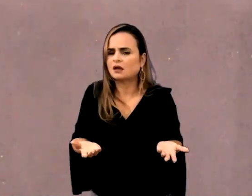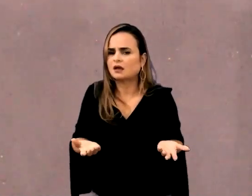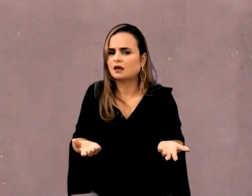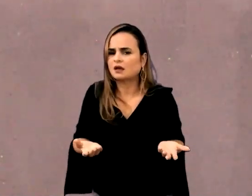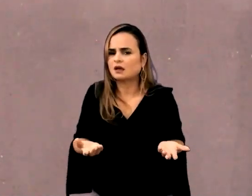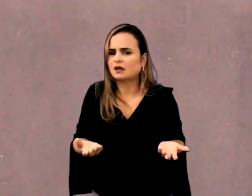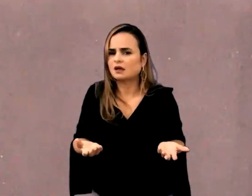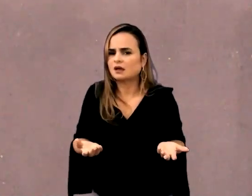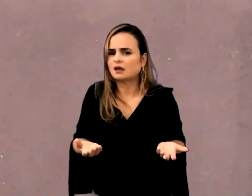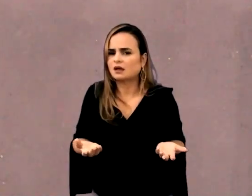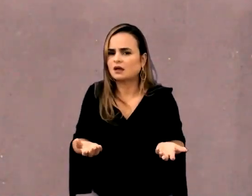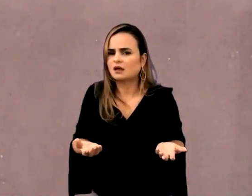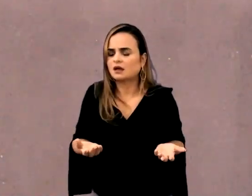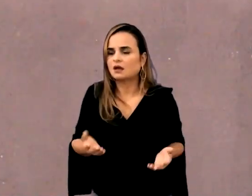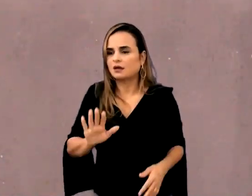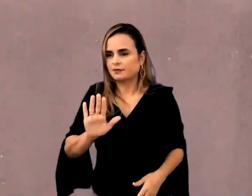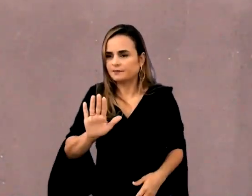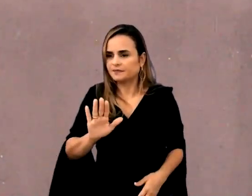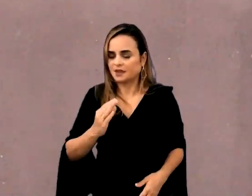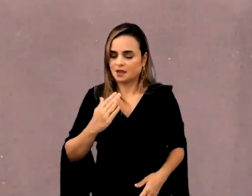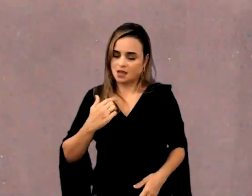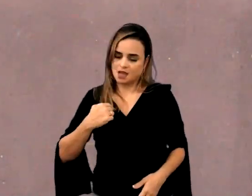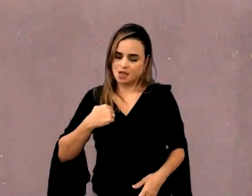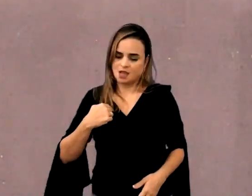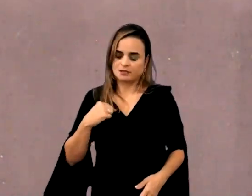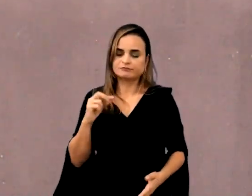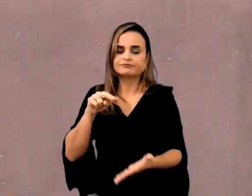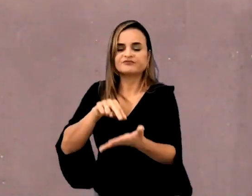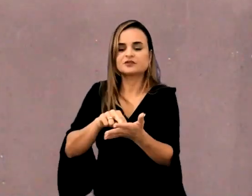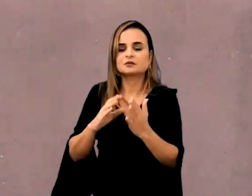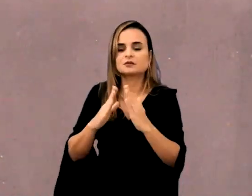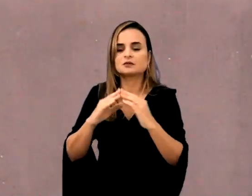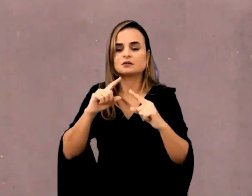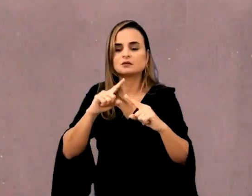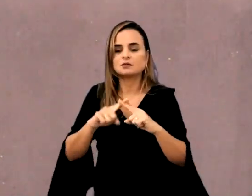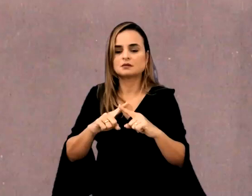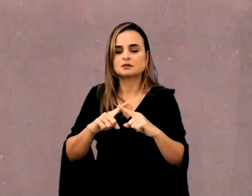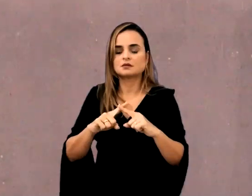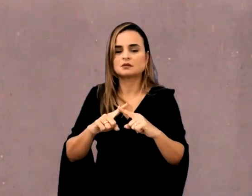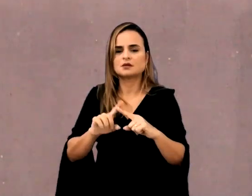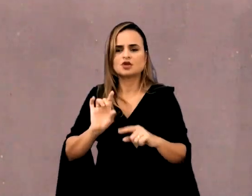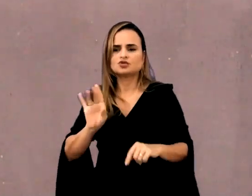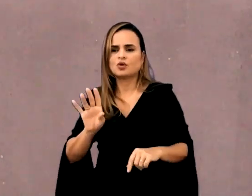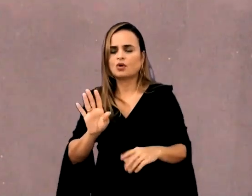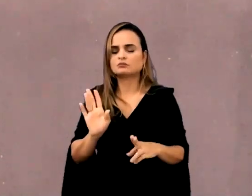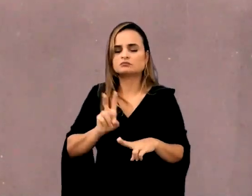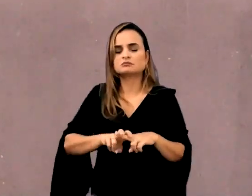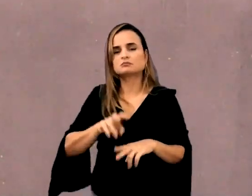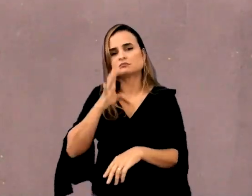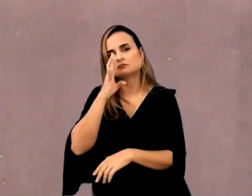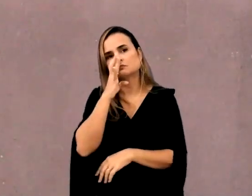vezes está como um corpo presente, mas não está sendo um verdadeiro adorador de Deus.